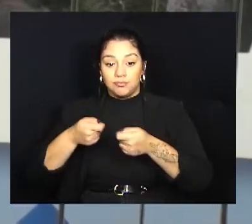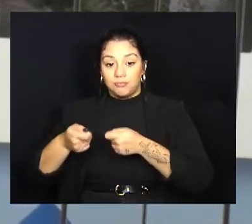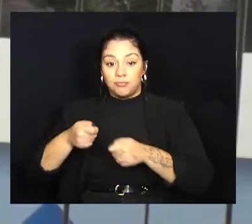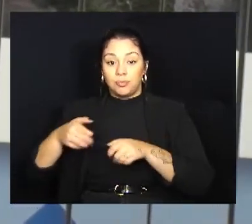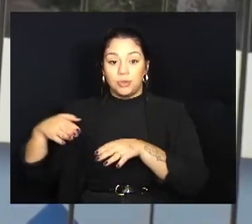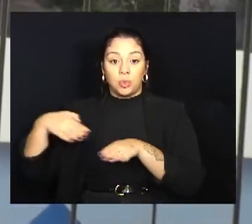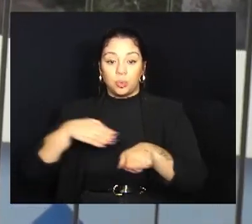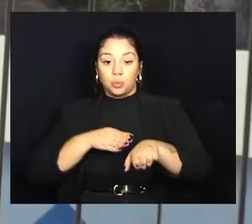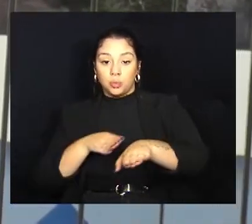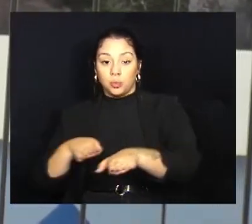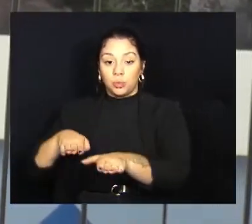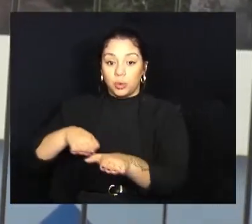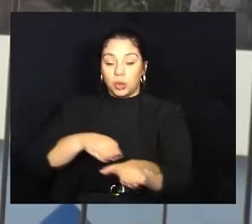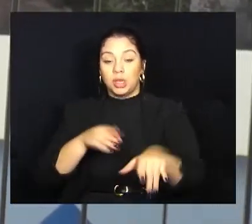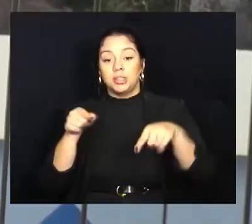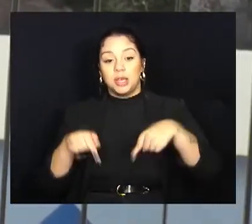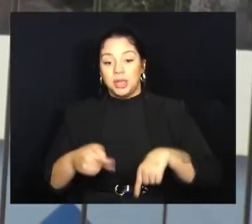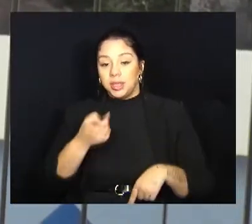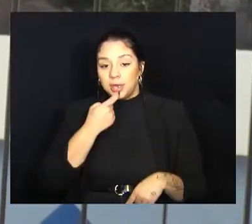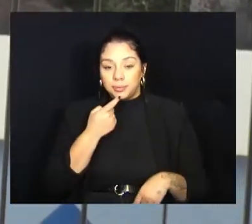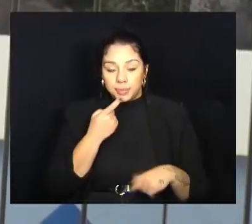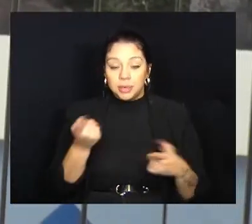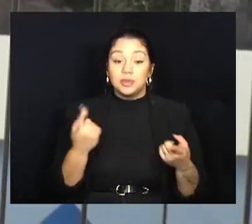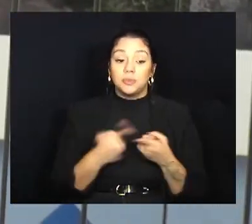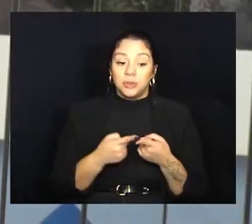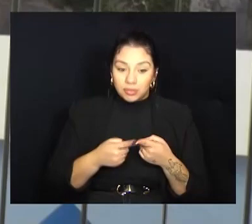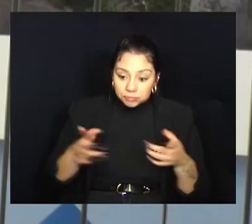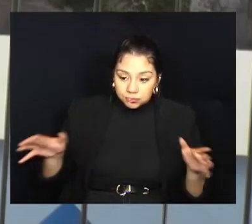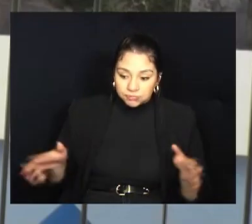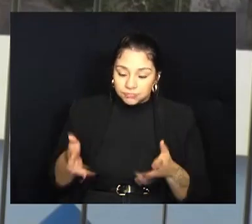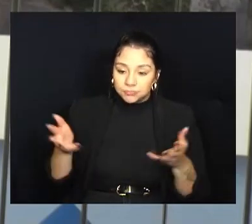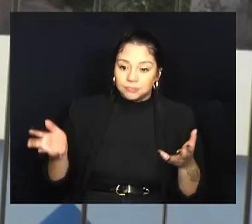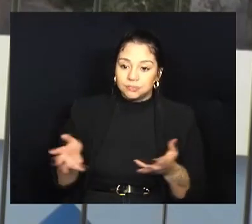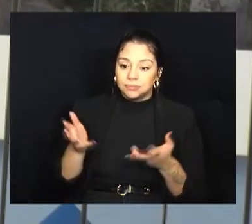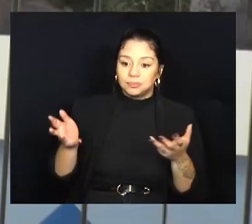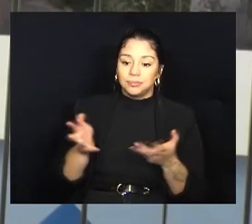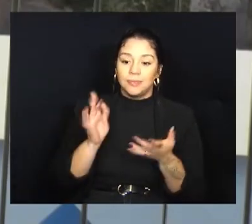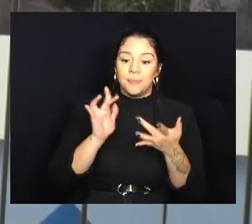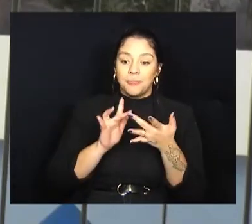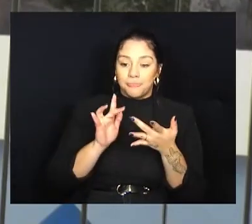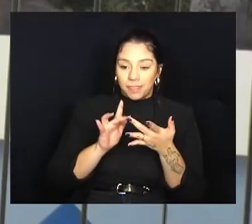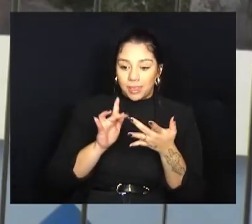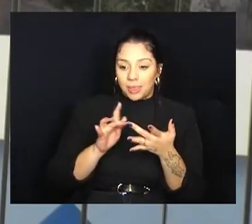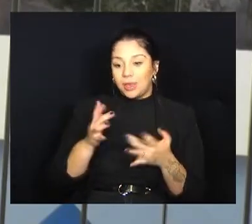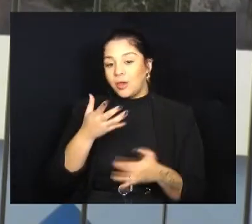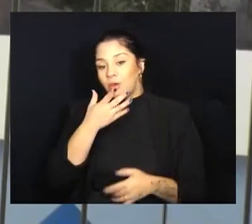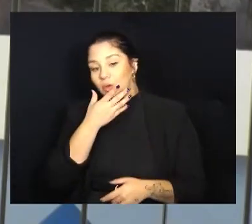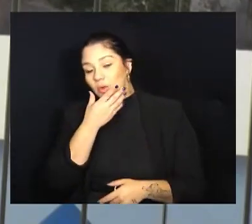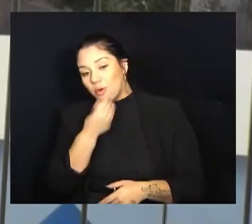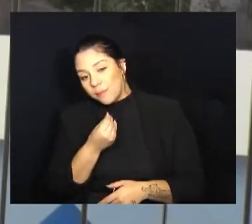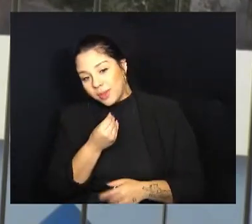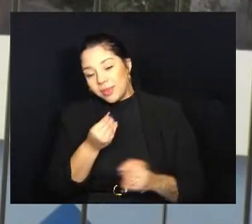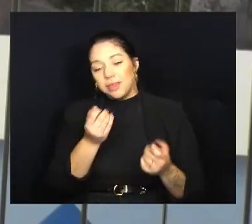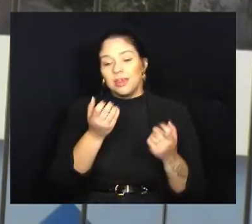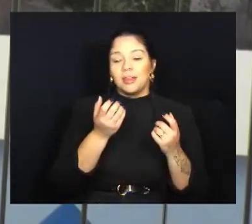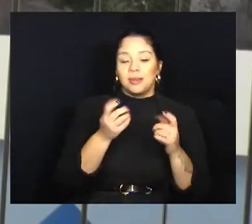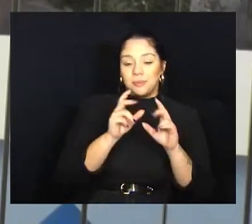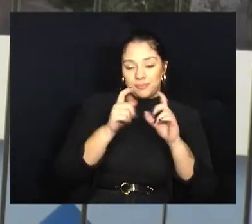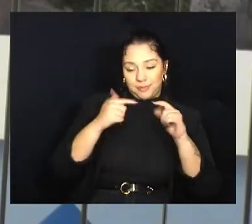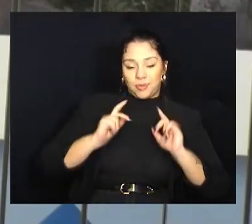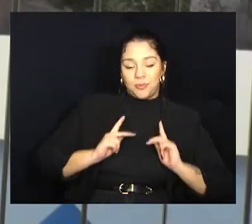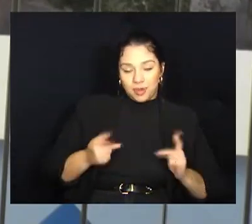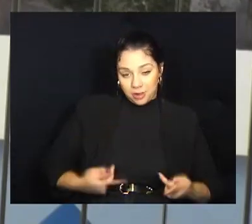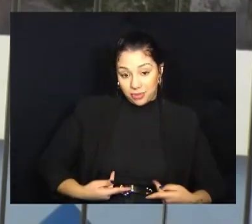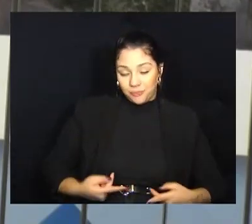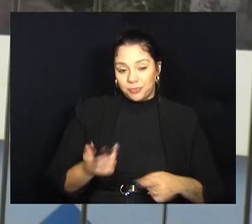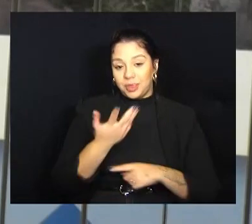transporte aqui em Campinas. Porque para incentivar o contato entre homem e a natureza, a empresa realizou o seu